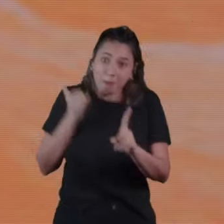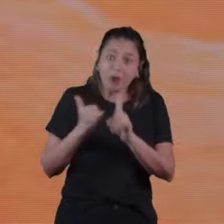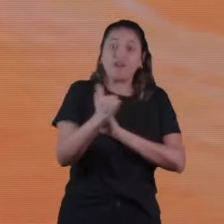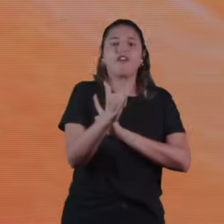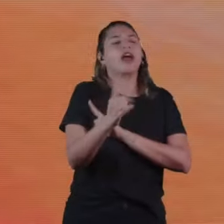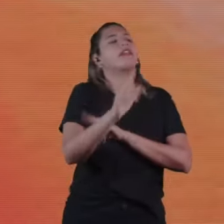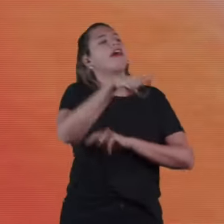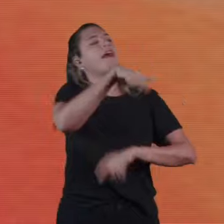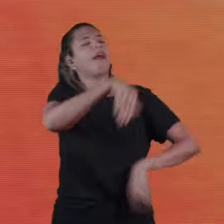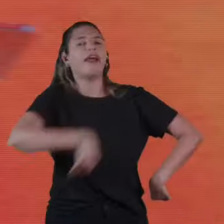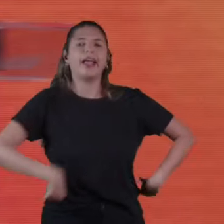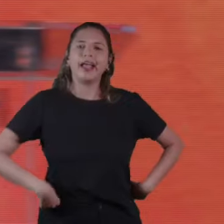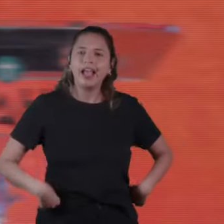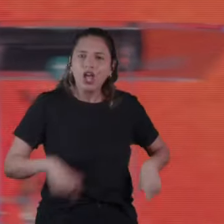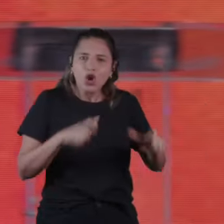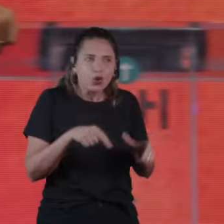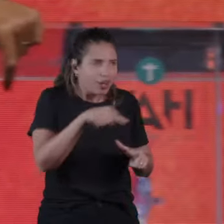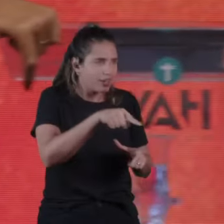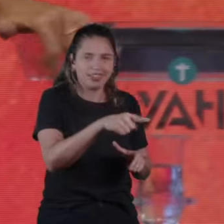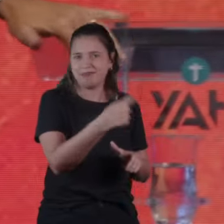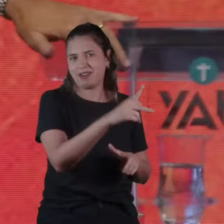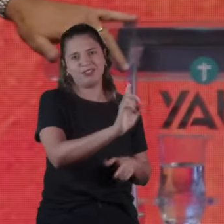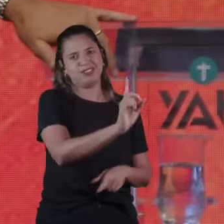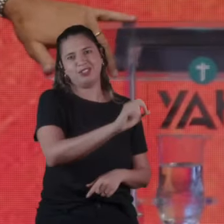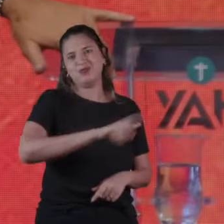seu caminho para dizer assim, sai daqui que isso não é outro lugar.